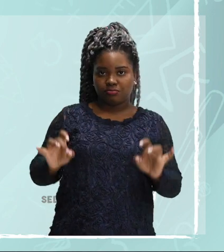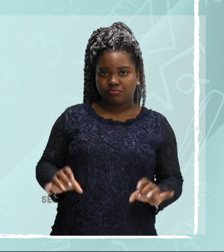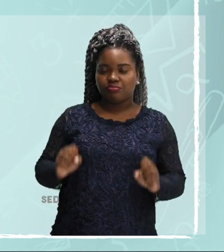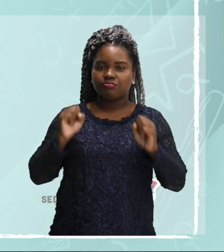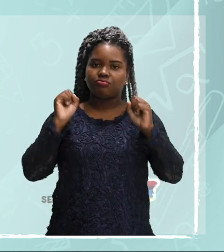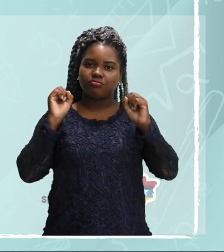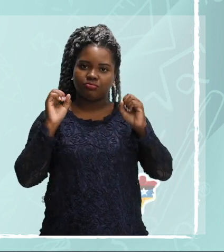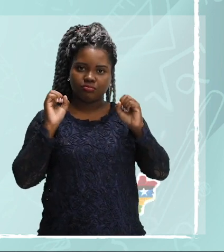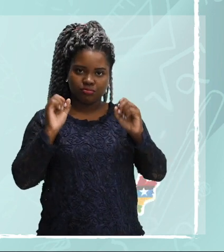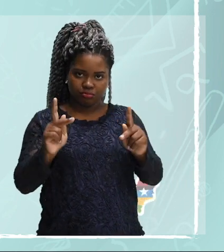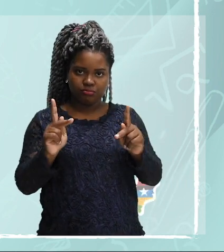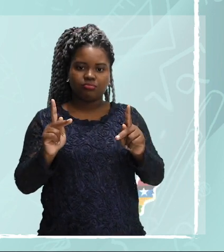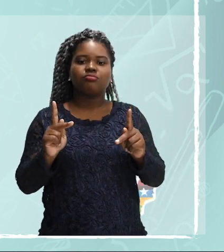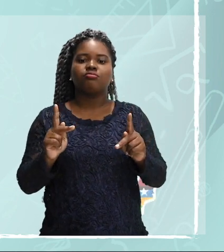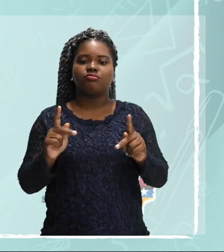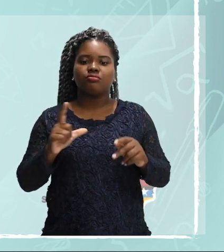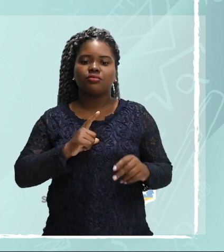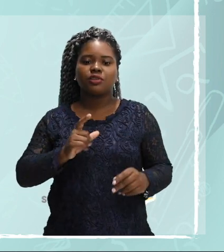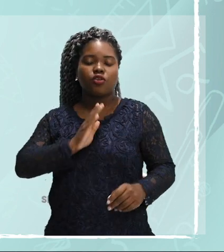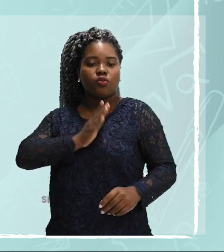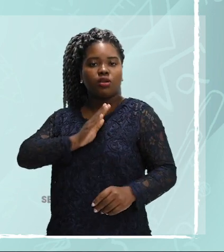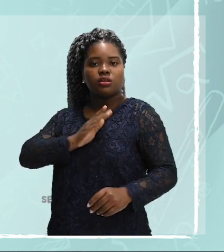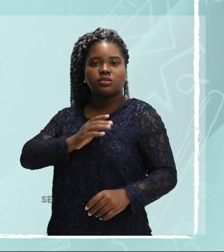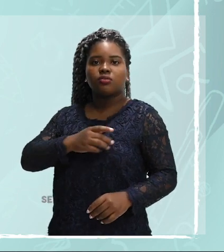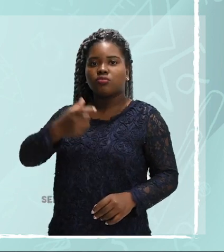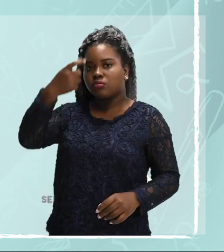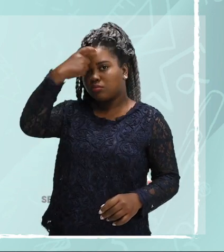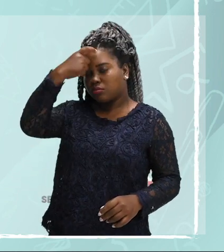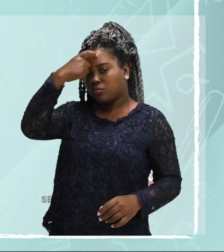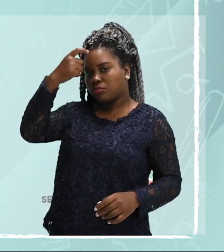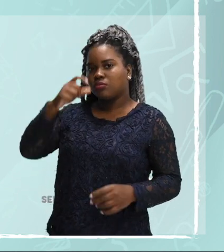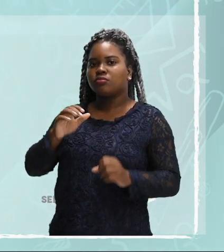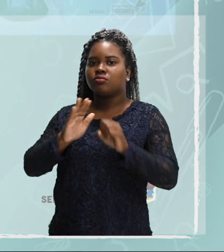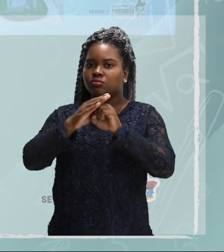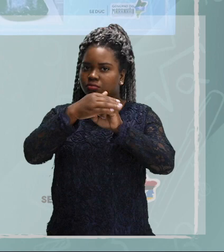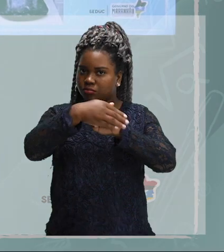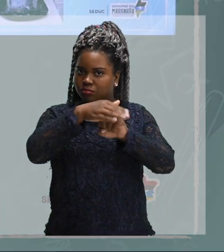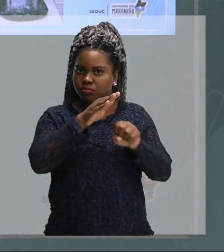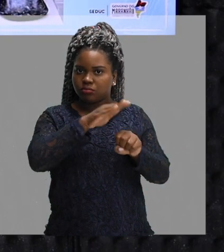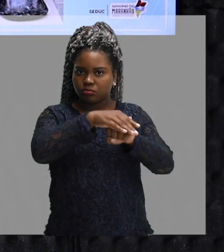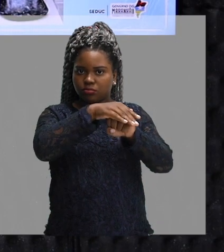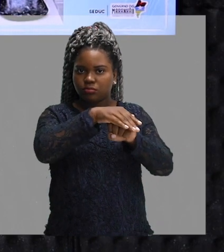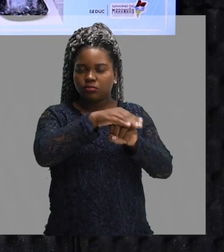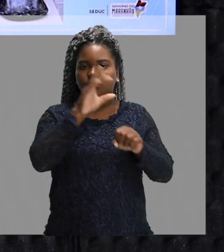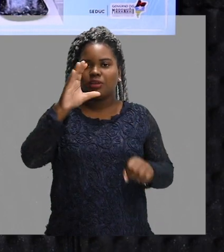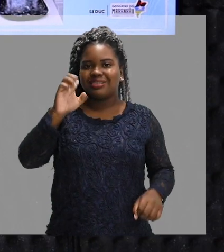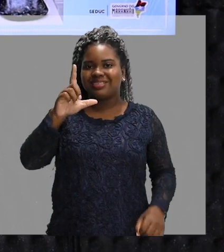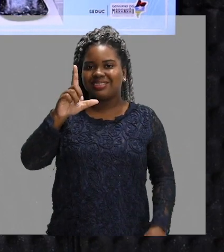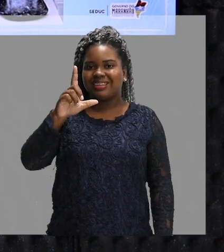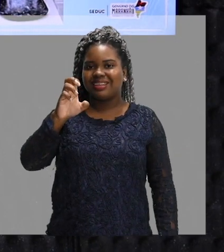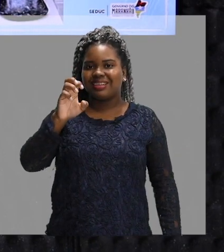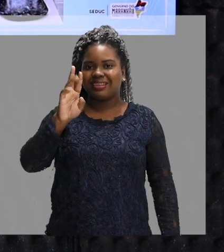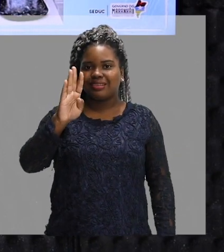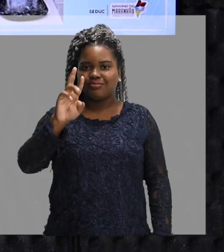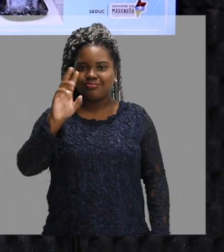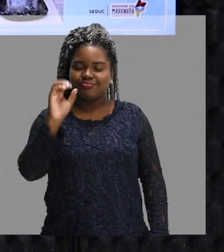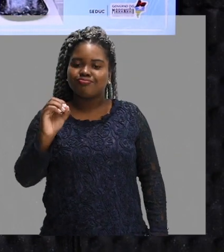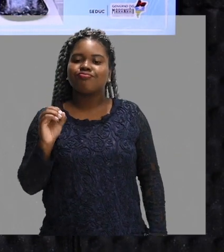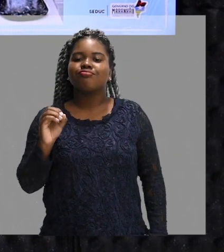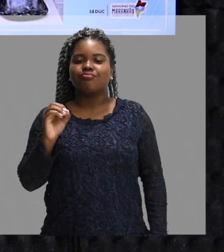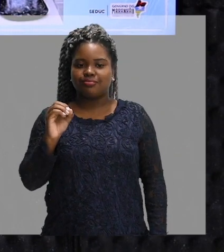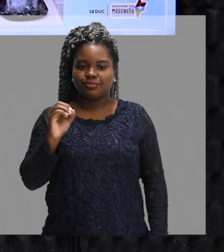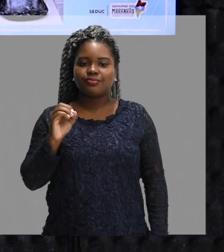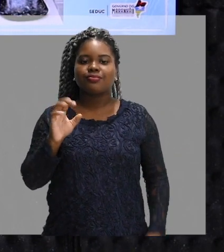colocados o coração e o cérebro. Eu nem vou comentar sobre isso, porque está chegando a hora do almoço, mas é bem interessante você pesquisar sobre essa estrutura